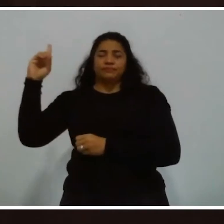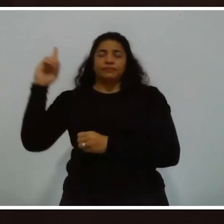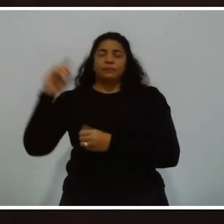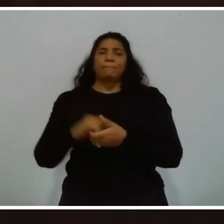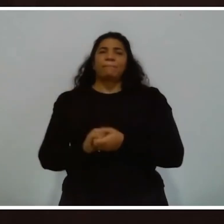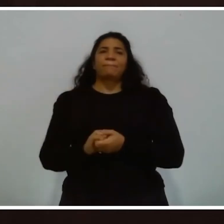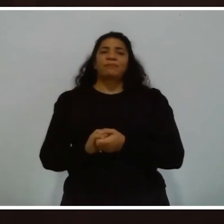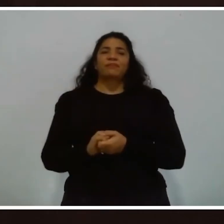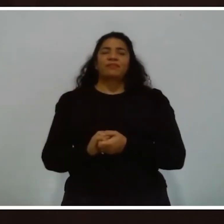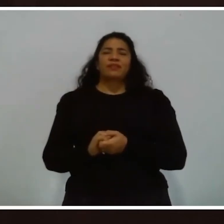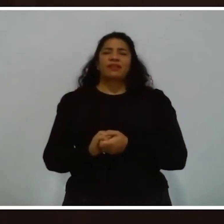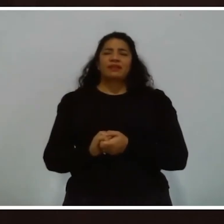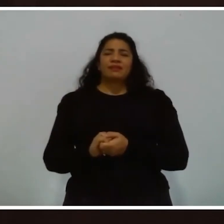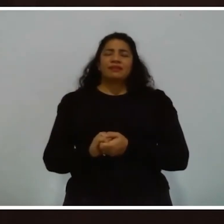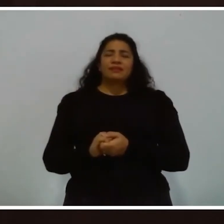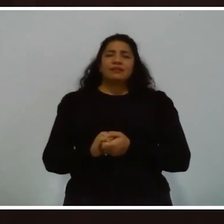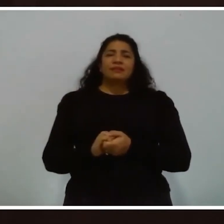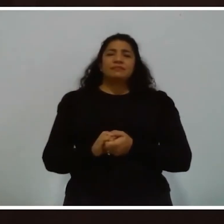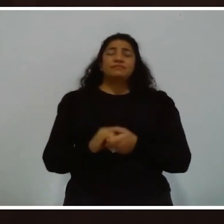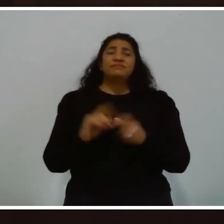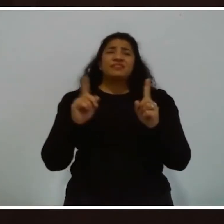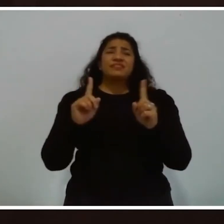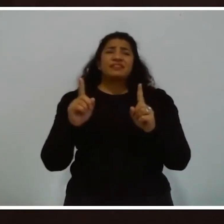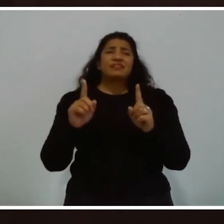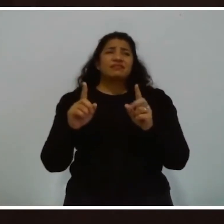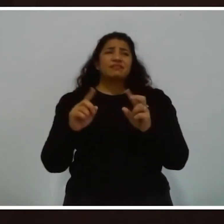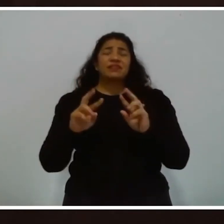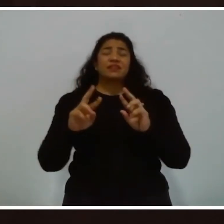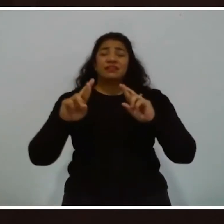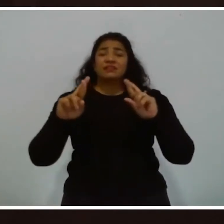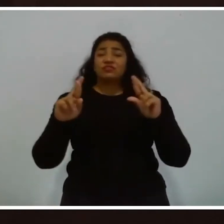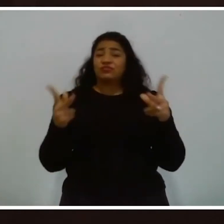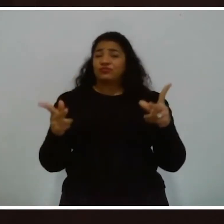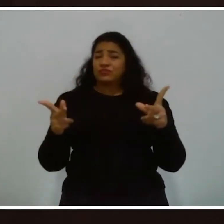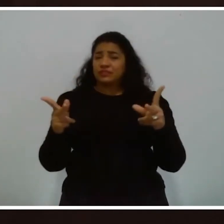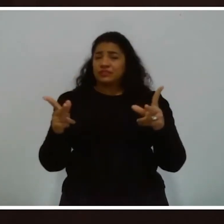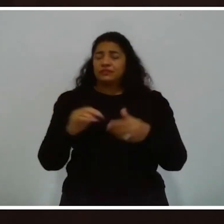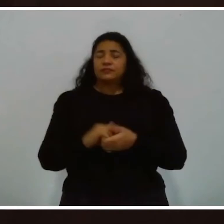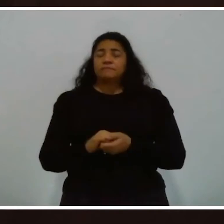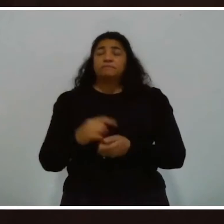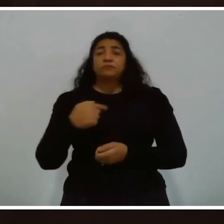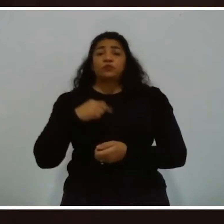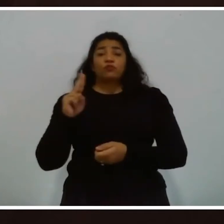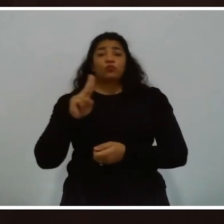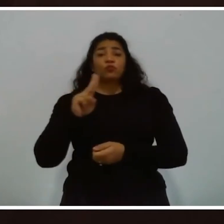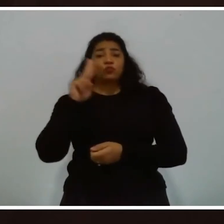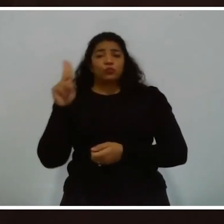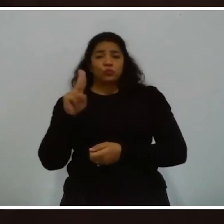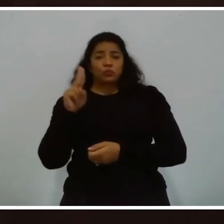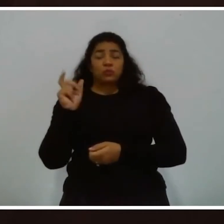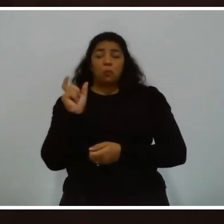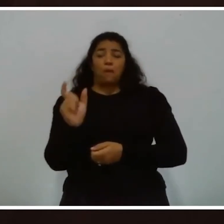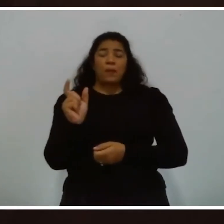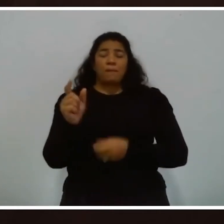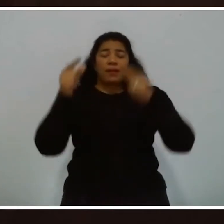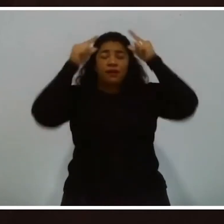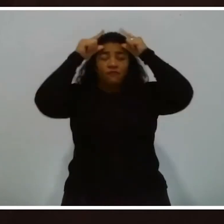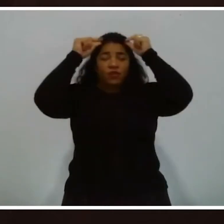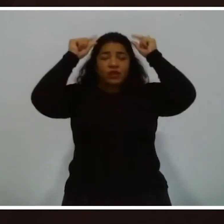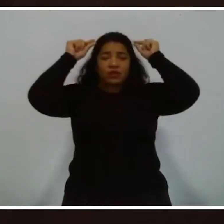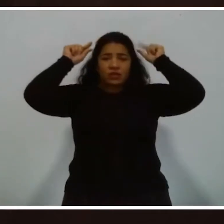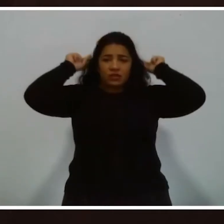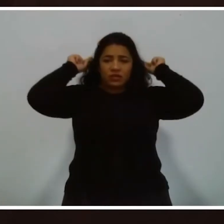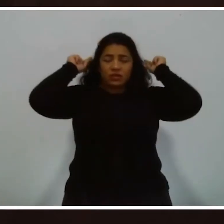pessoas, mas até isso fica um pouco forçado. Então vou usar uma palavra grega, hipóstasis, que está em